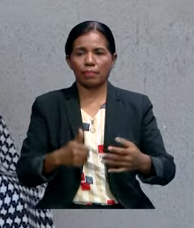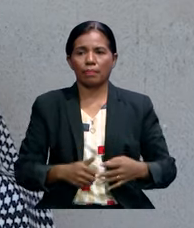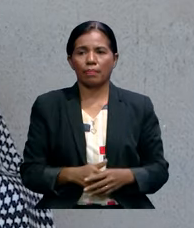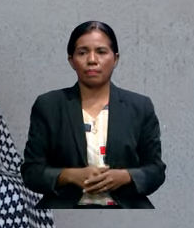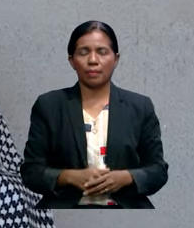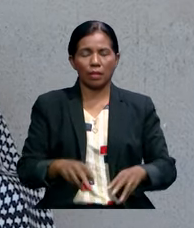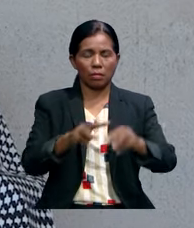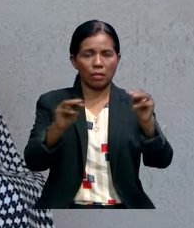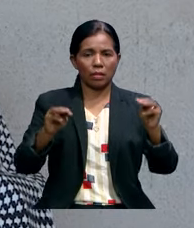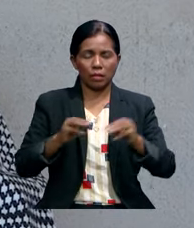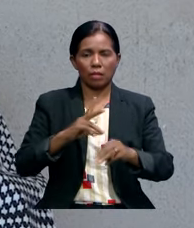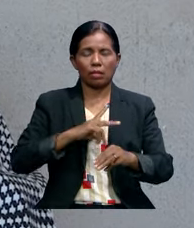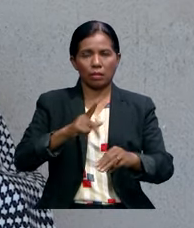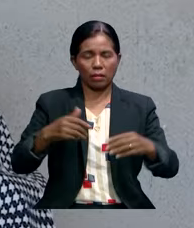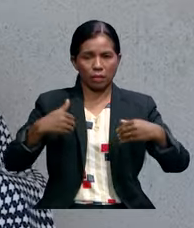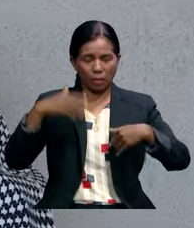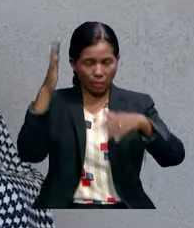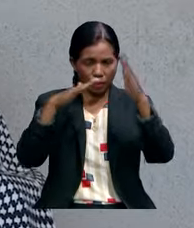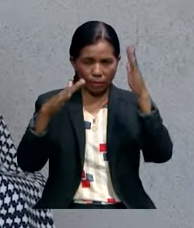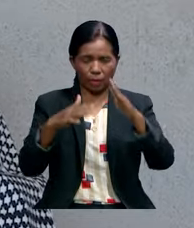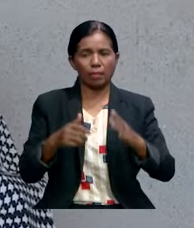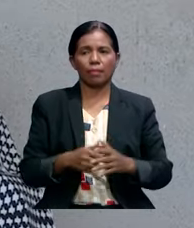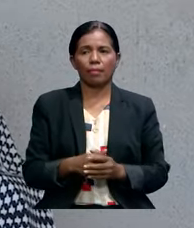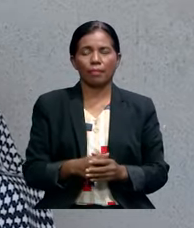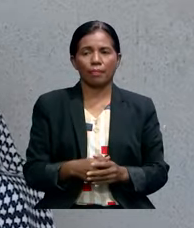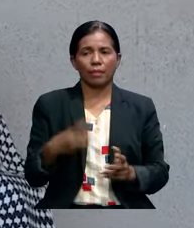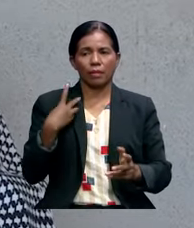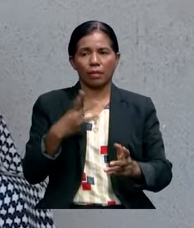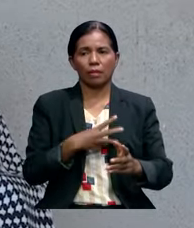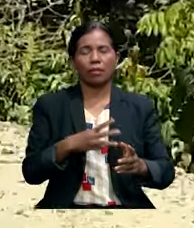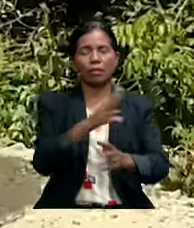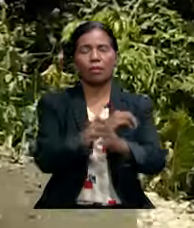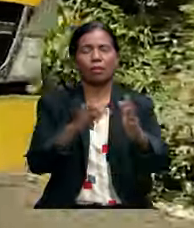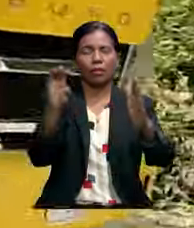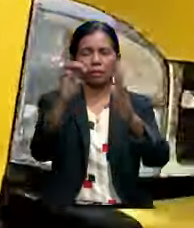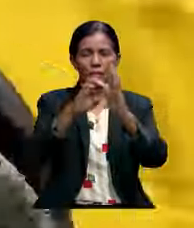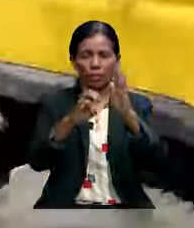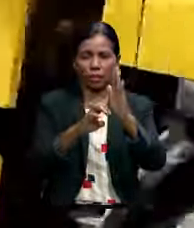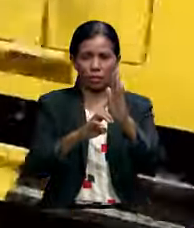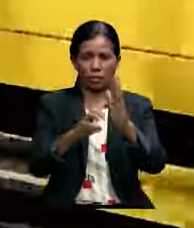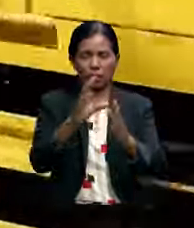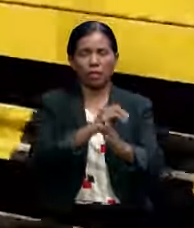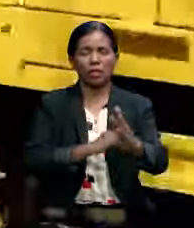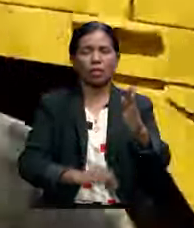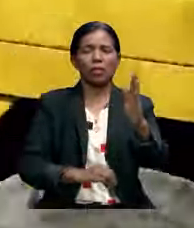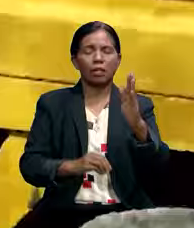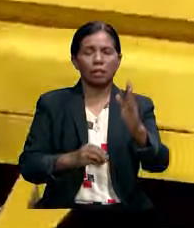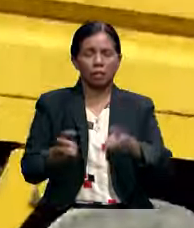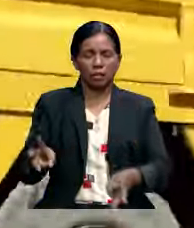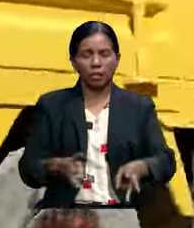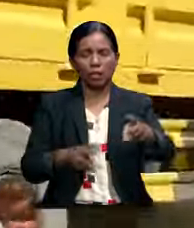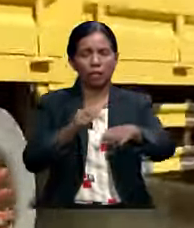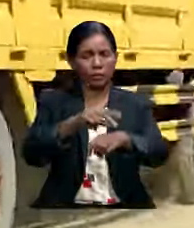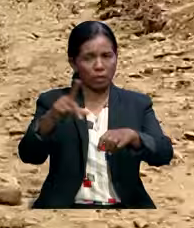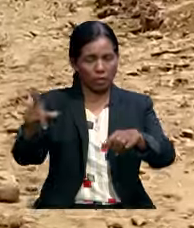Munisipi Lautén iha problema fundamental li uma kaya infraestrutura básica. Lilo estrada nacional, estrada